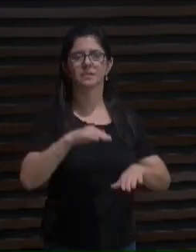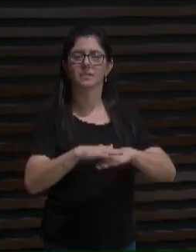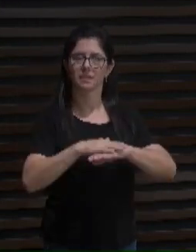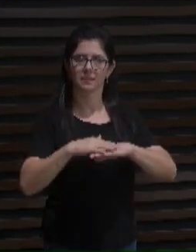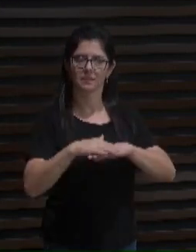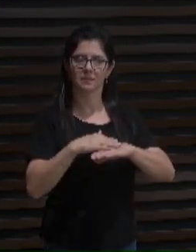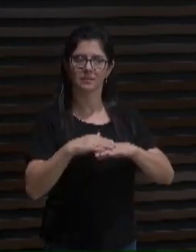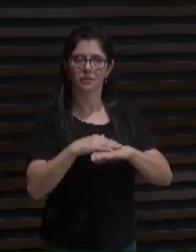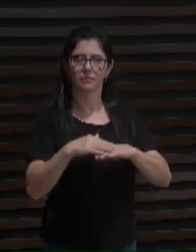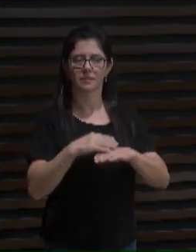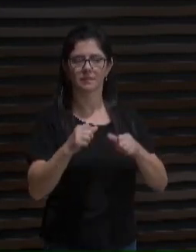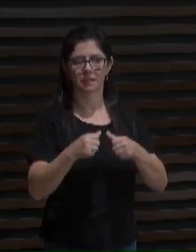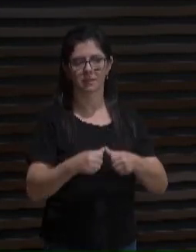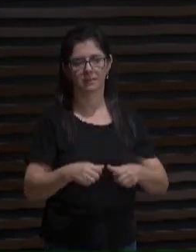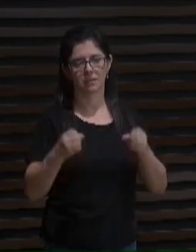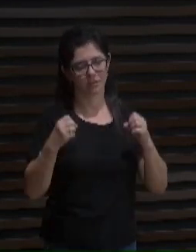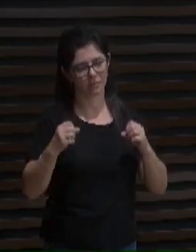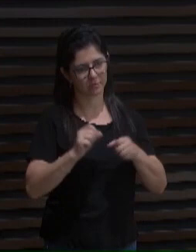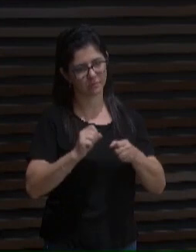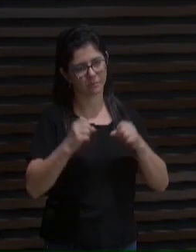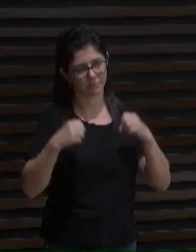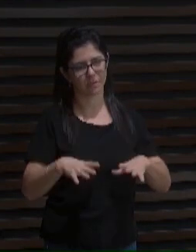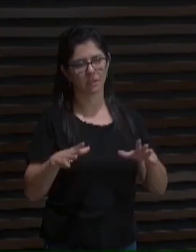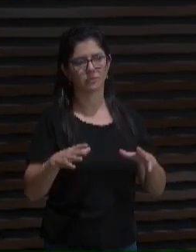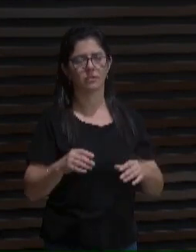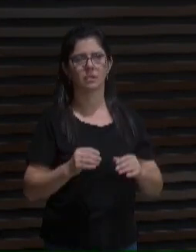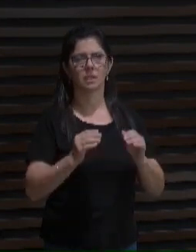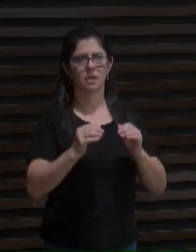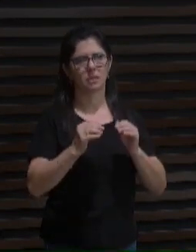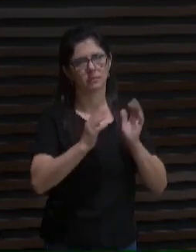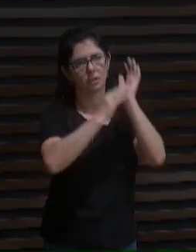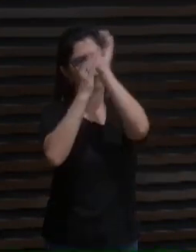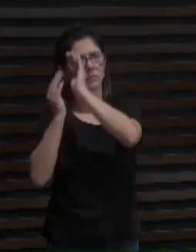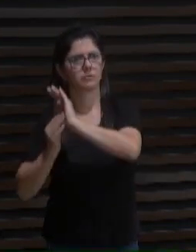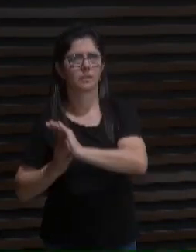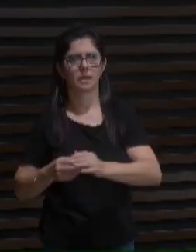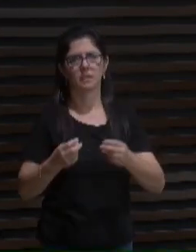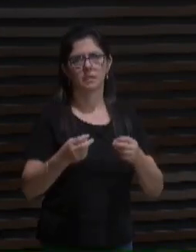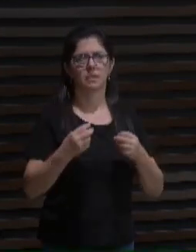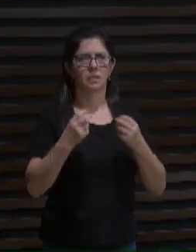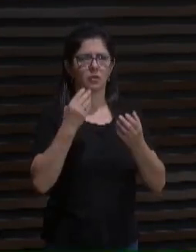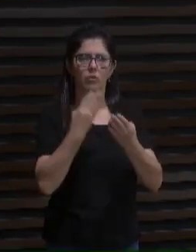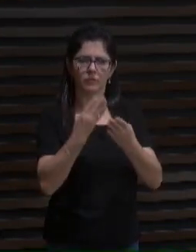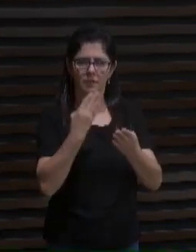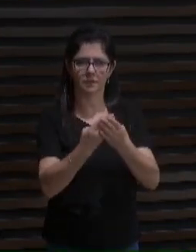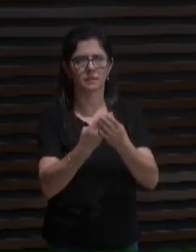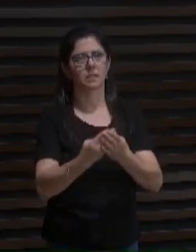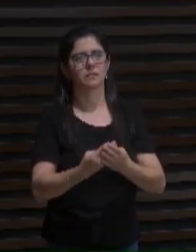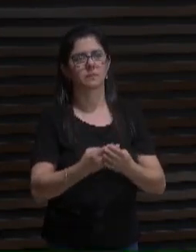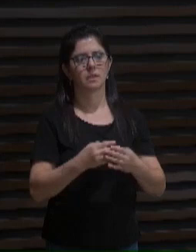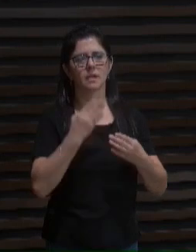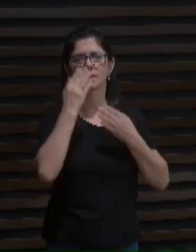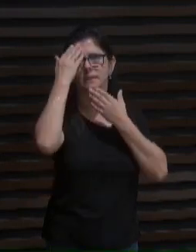Criador, poder adorar, louvar, confessar, agradecer, apresentar como petições